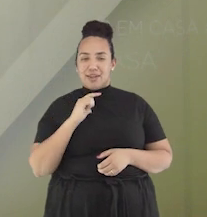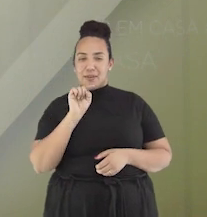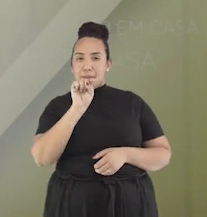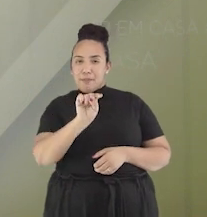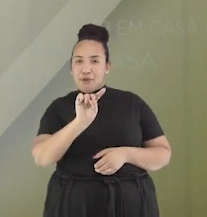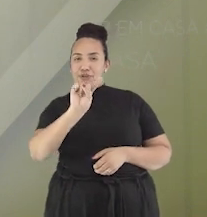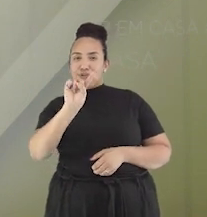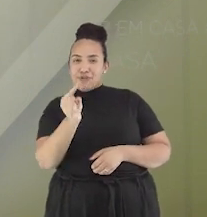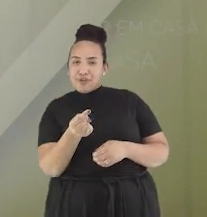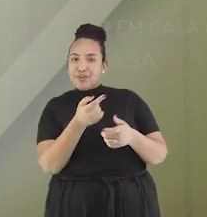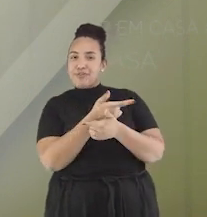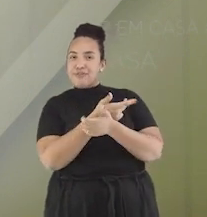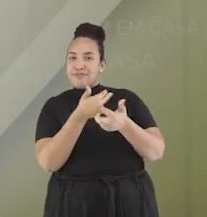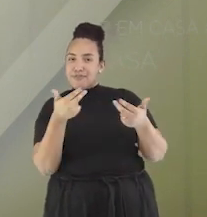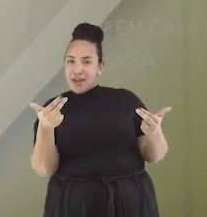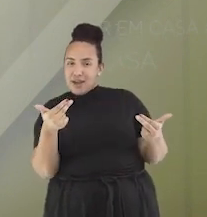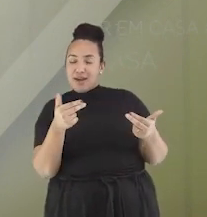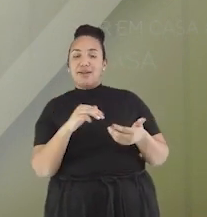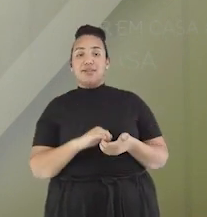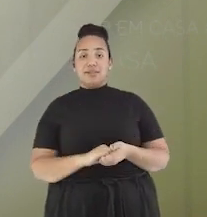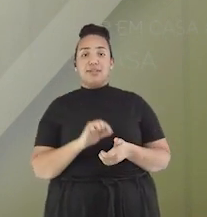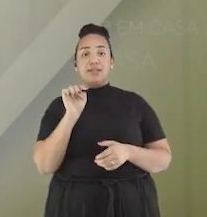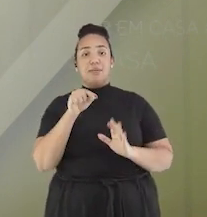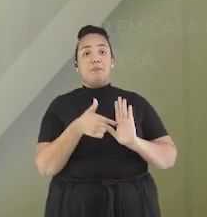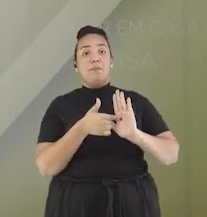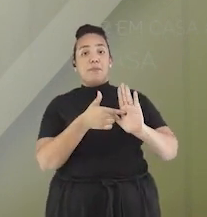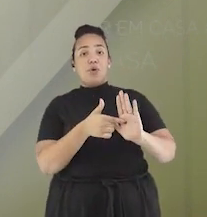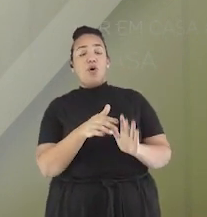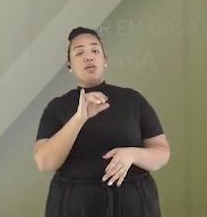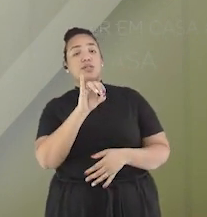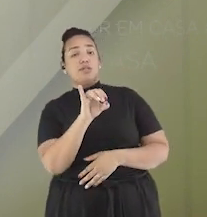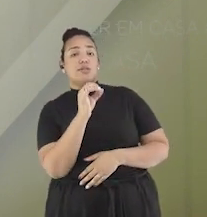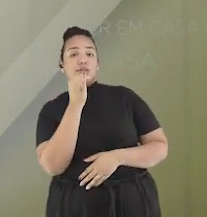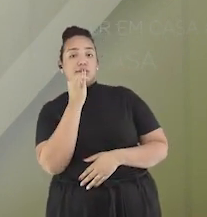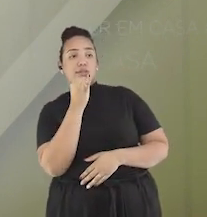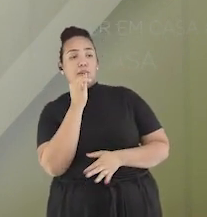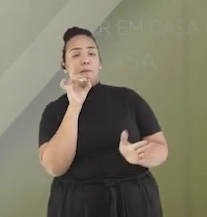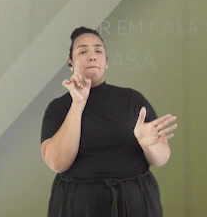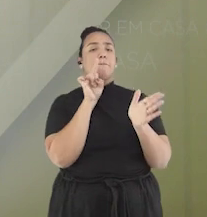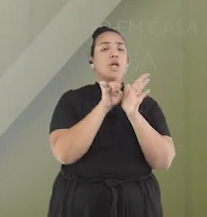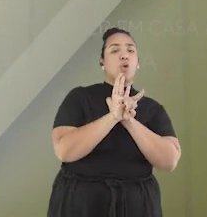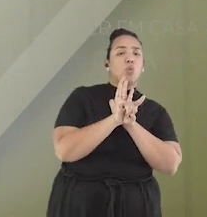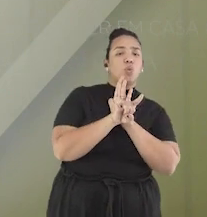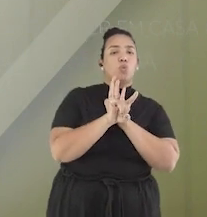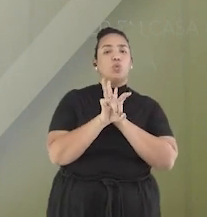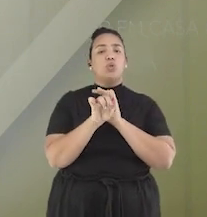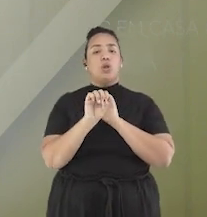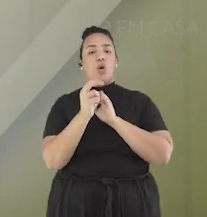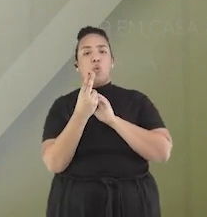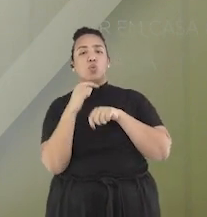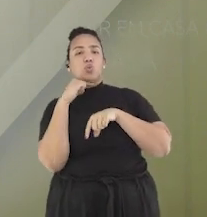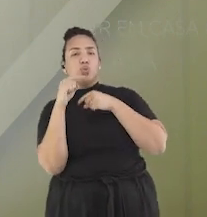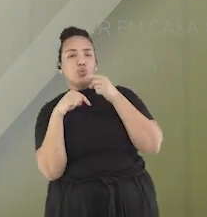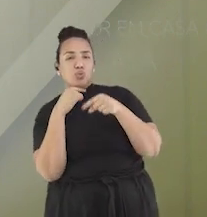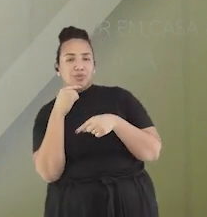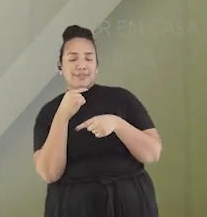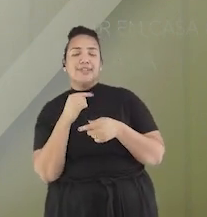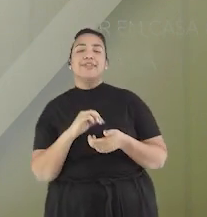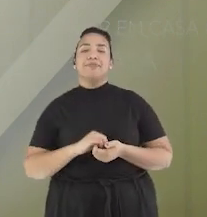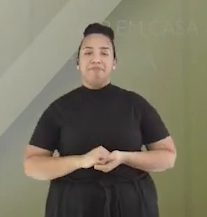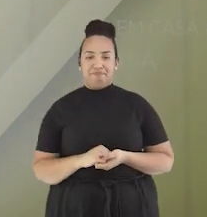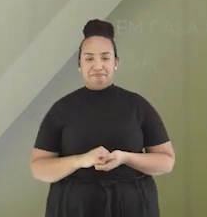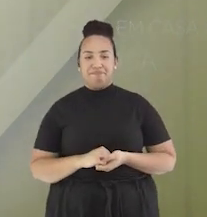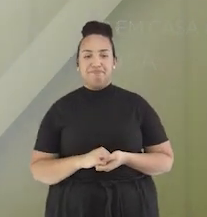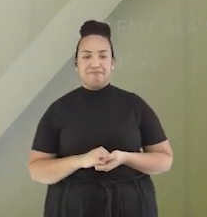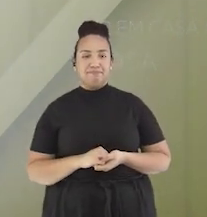pausas. Perceba que as pontuações dão ritmo e também indicam quando uma pausa deve ser feita.